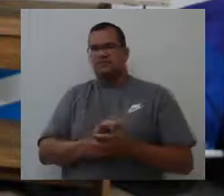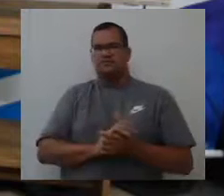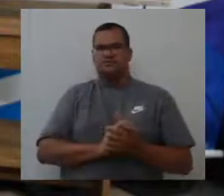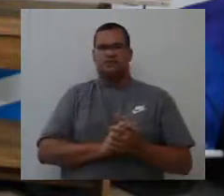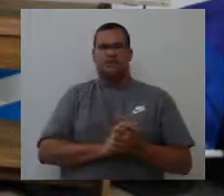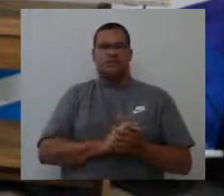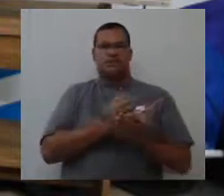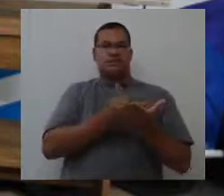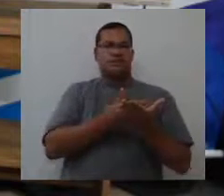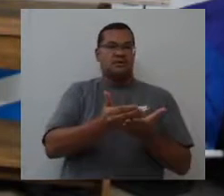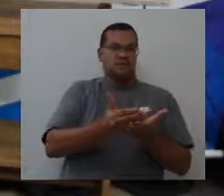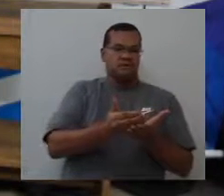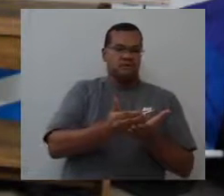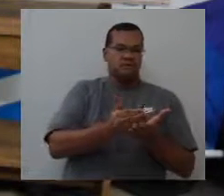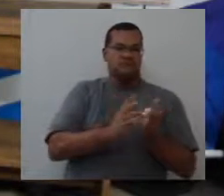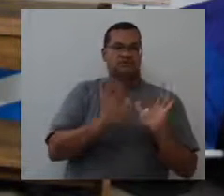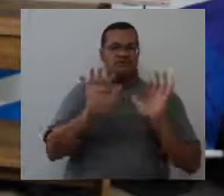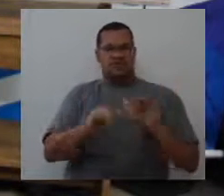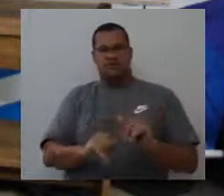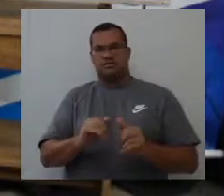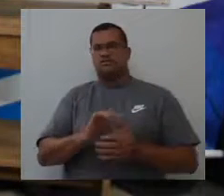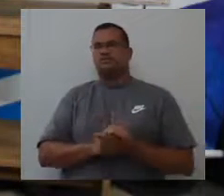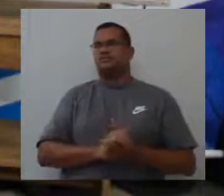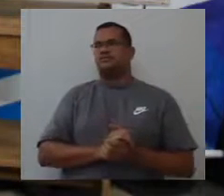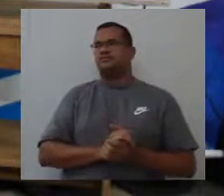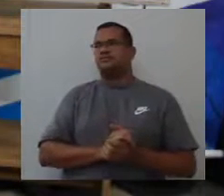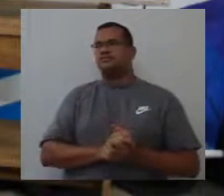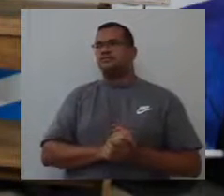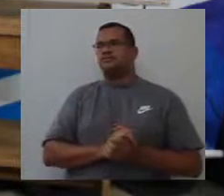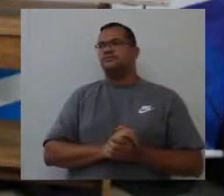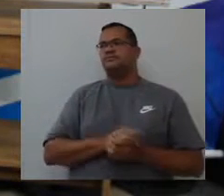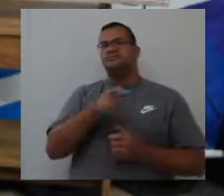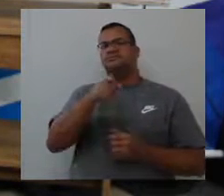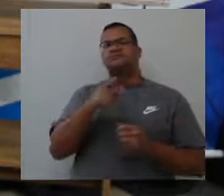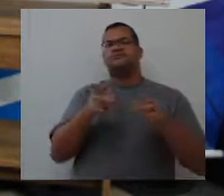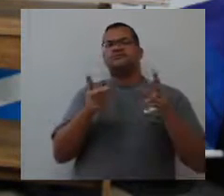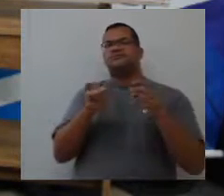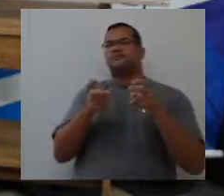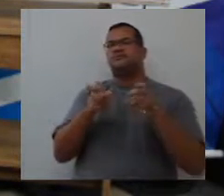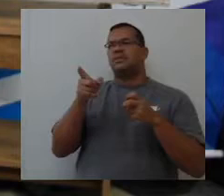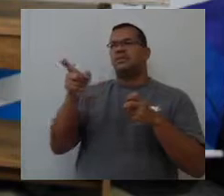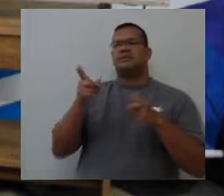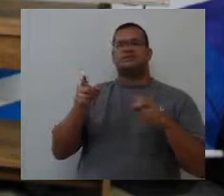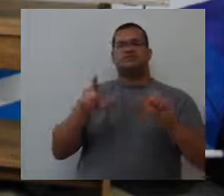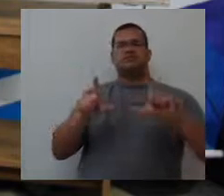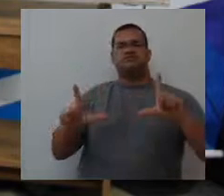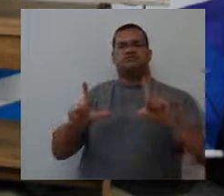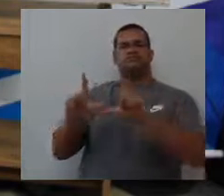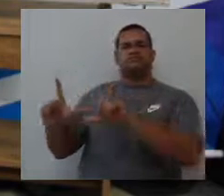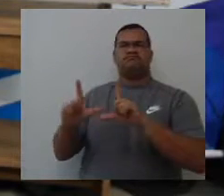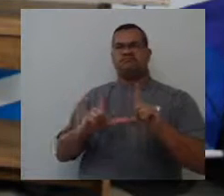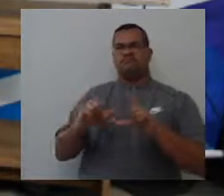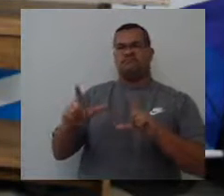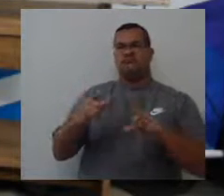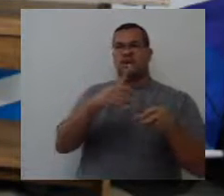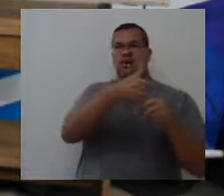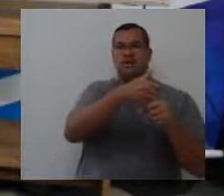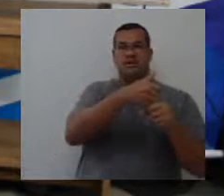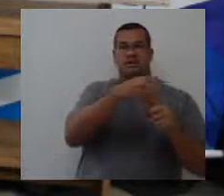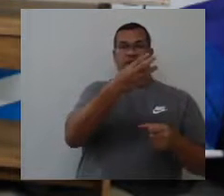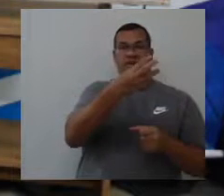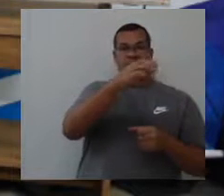preço inicial e o preço final. Vem comigo. Tu percebe essa imagem que está aqui apresentada. Ó, gasolina era